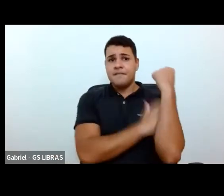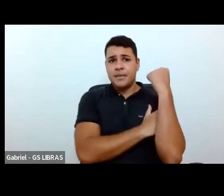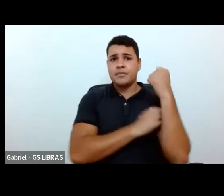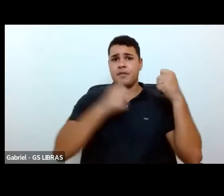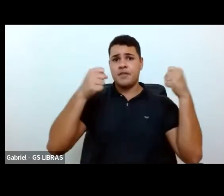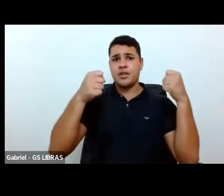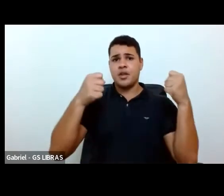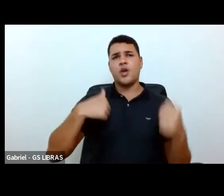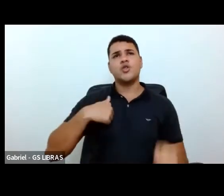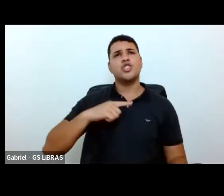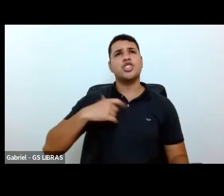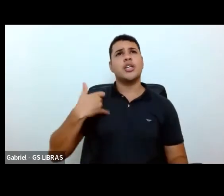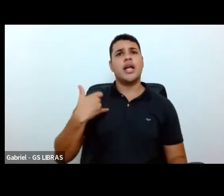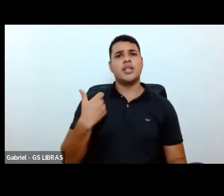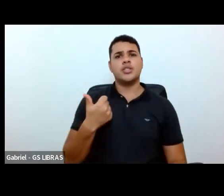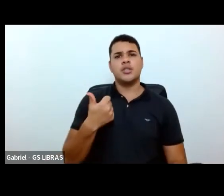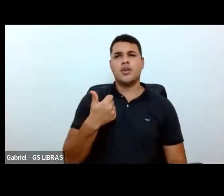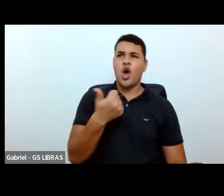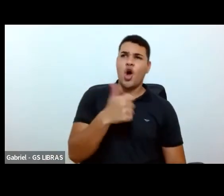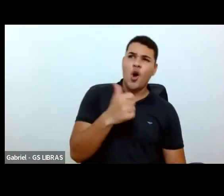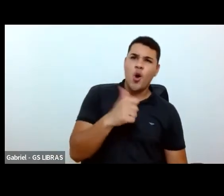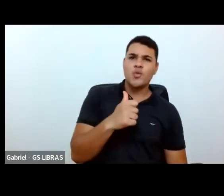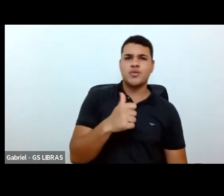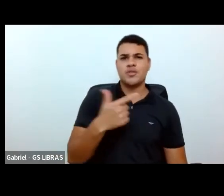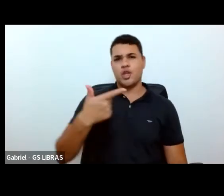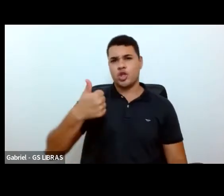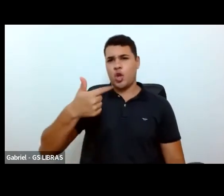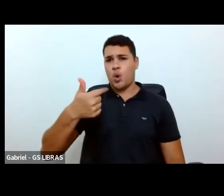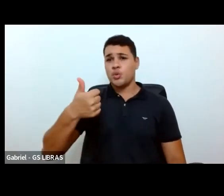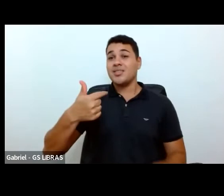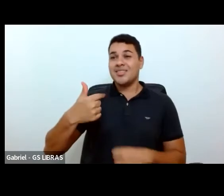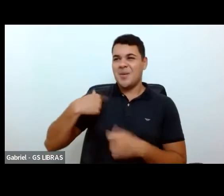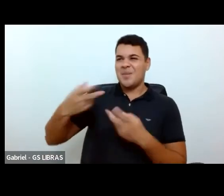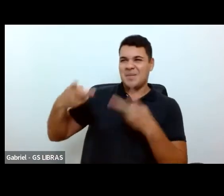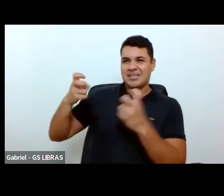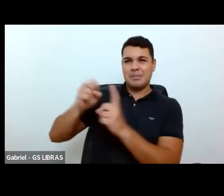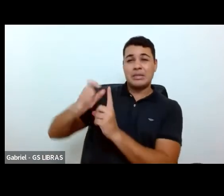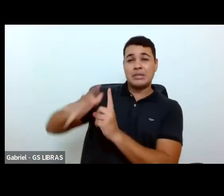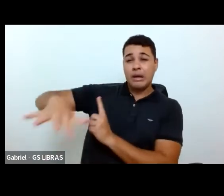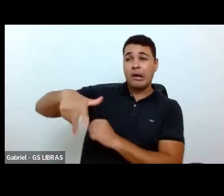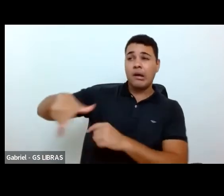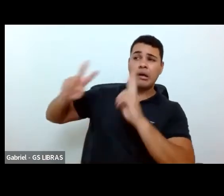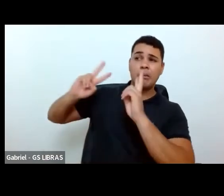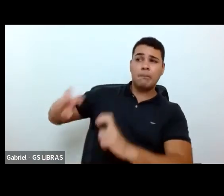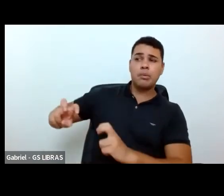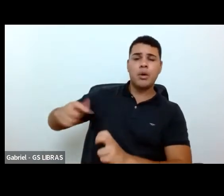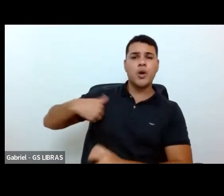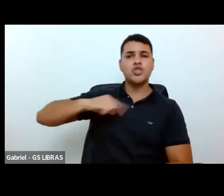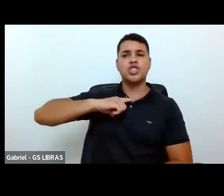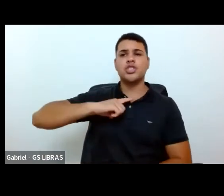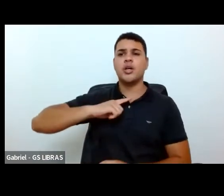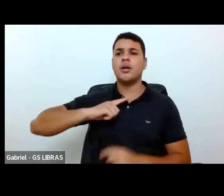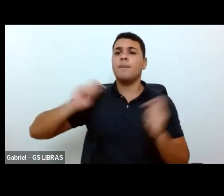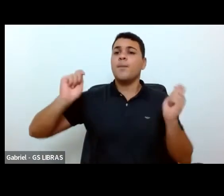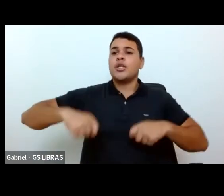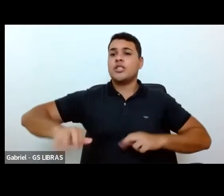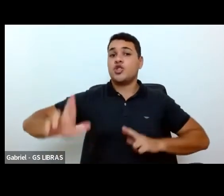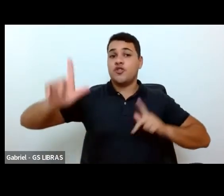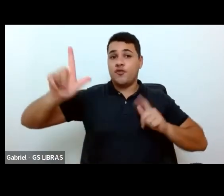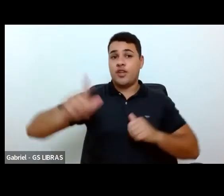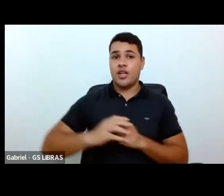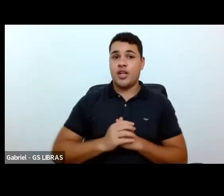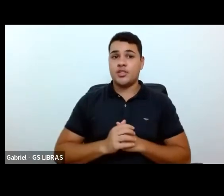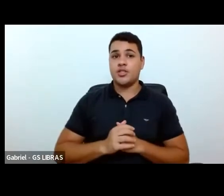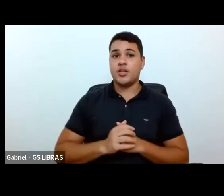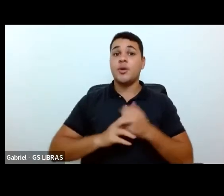11, 10 anos quando eu percebi que eu era vista socialmente com um potencial diferenciado. Eu queria ser piloto de avião e daí eu me